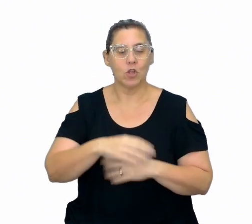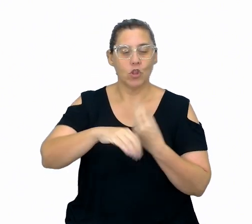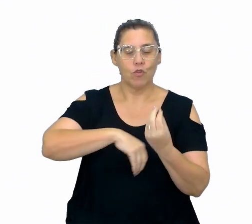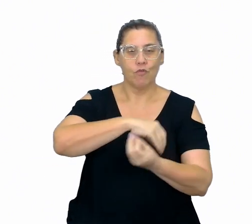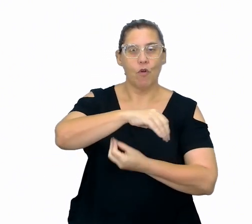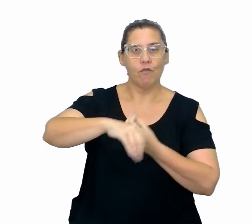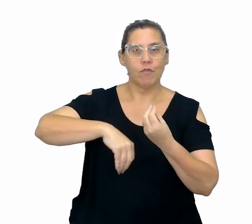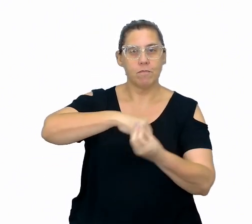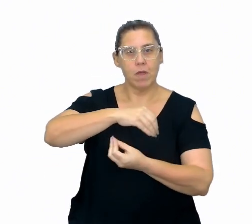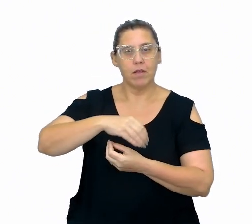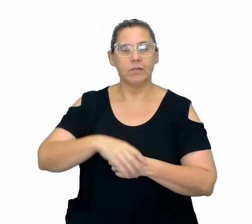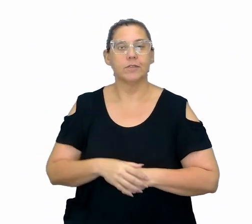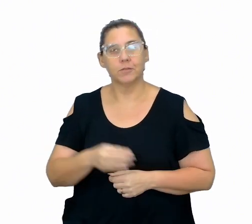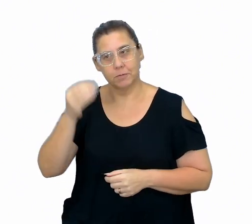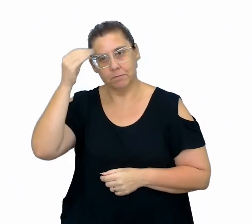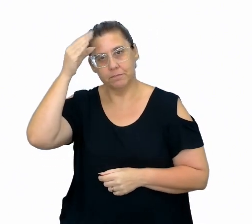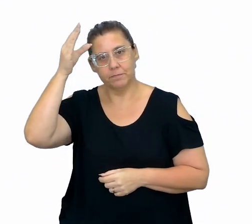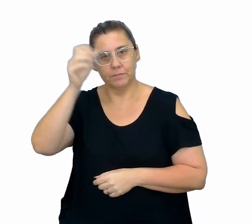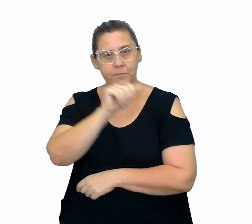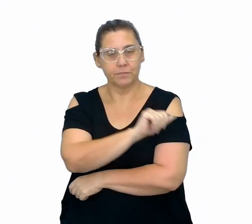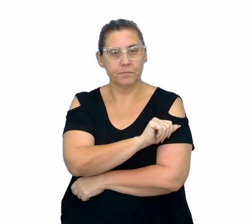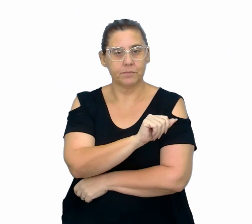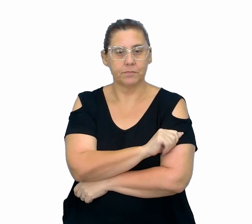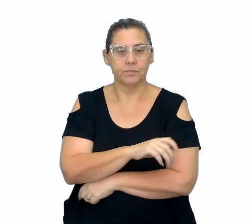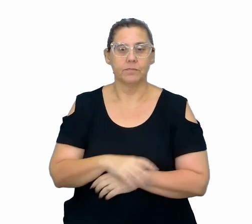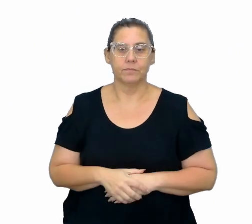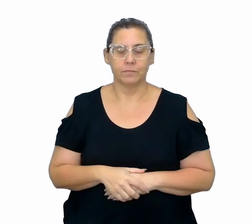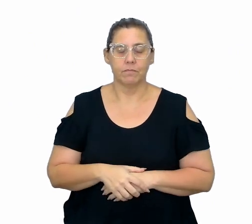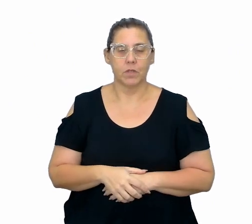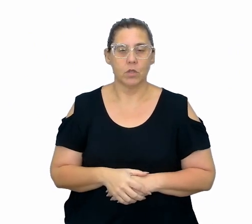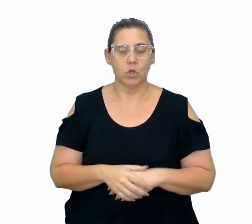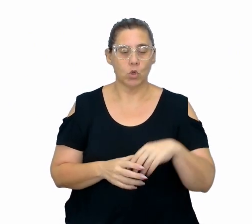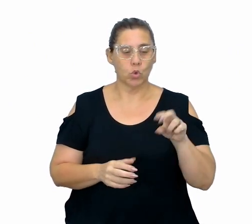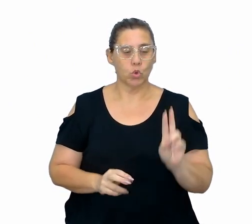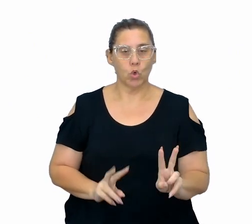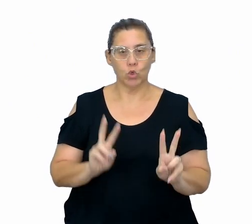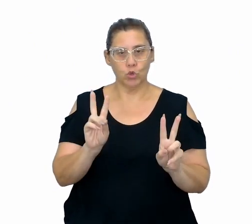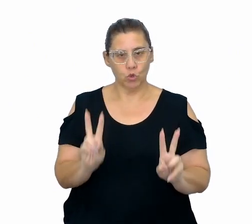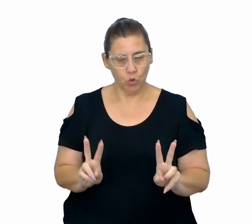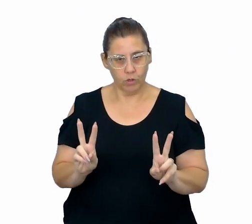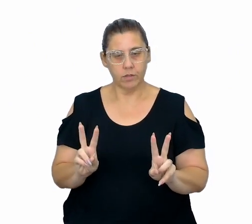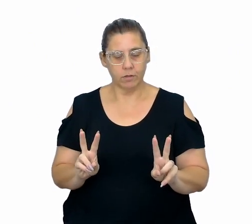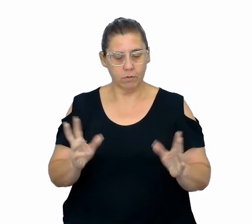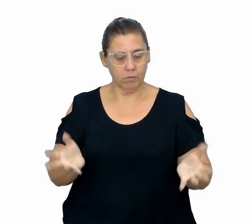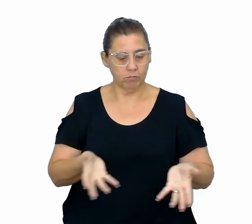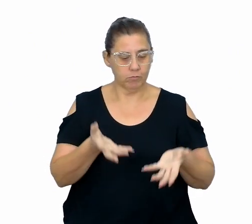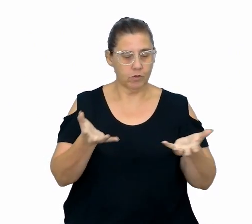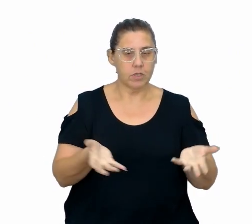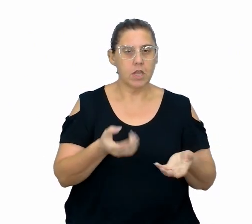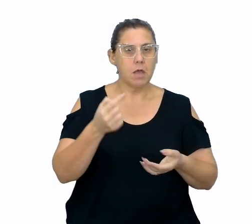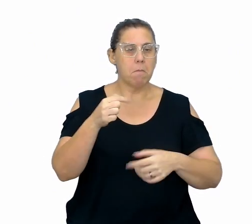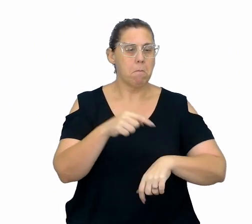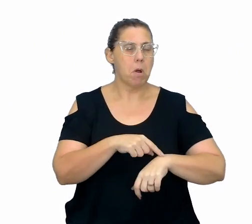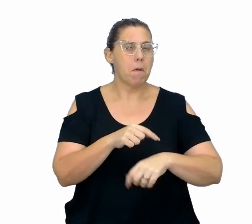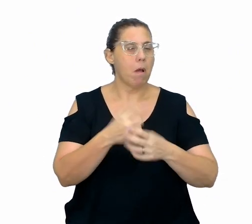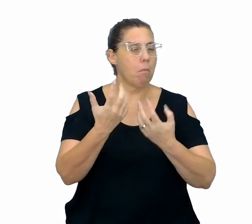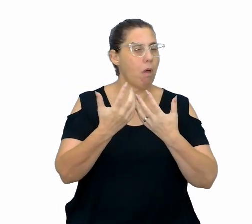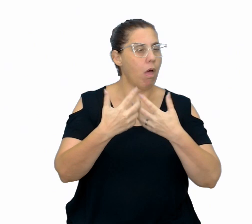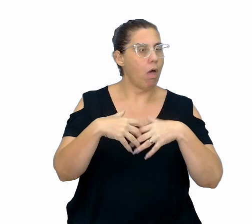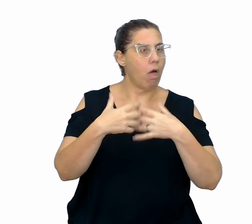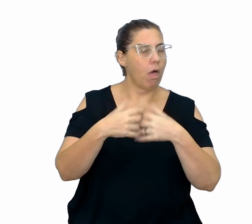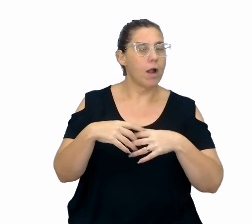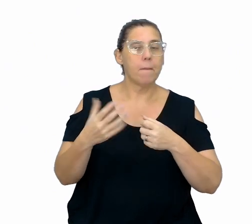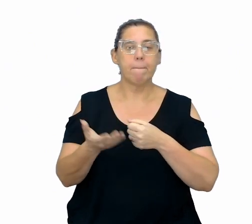envolvimento deles e esse conhecimento deles. E nas duplas, procure criar ou estimular momentos de reflexão sobre a escrita